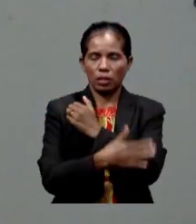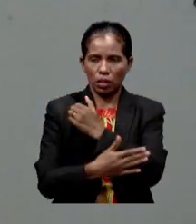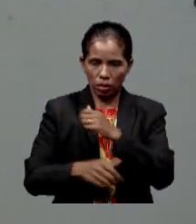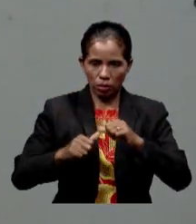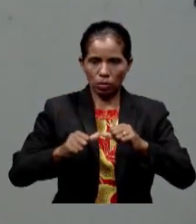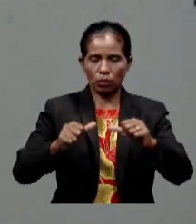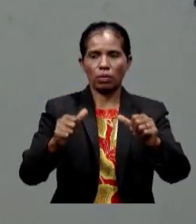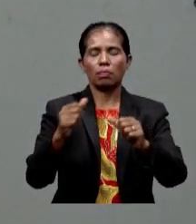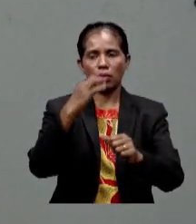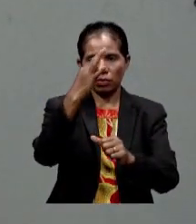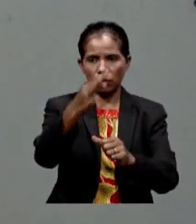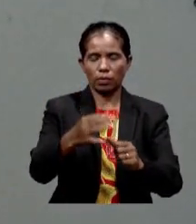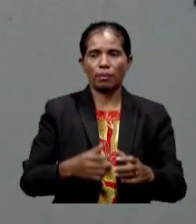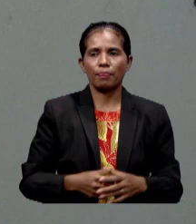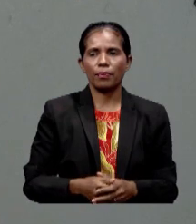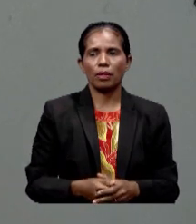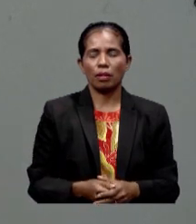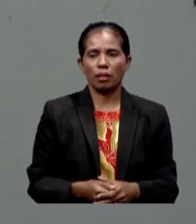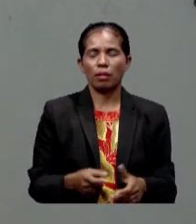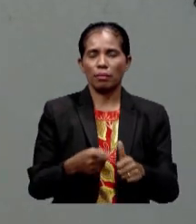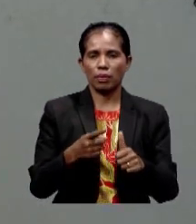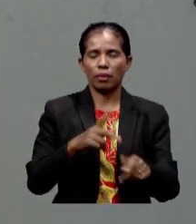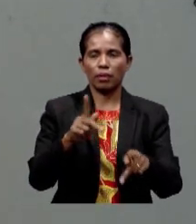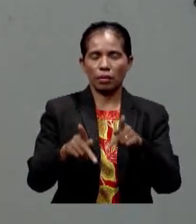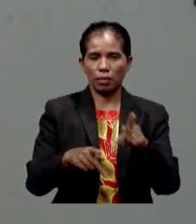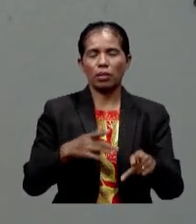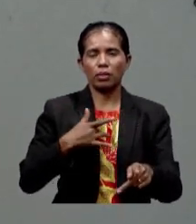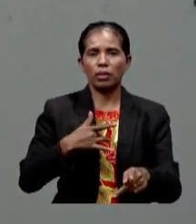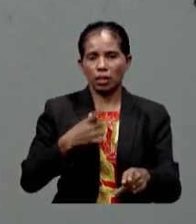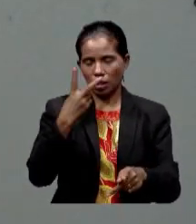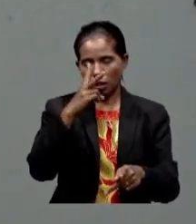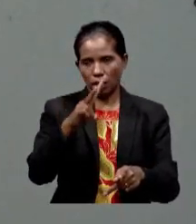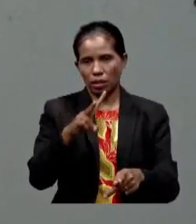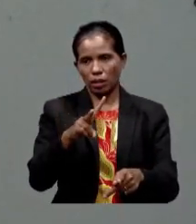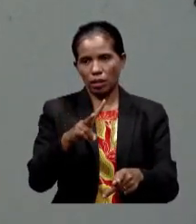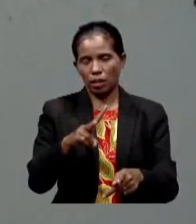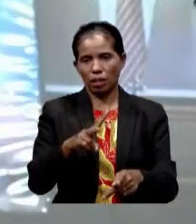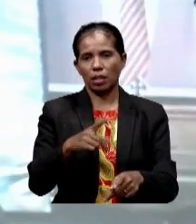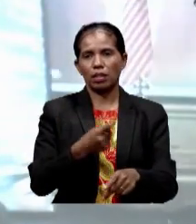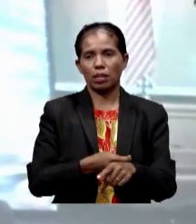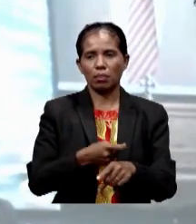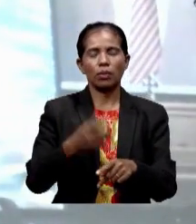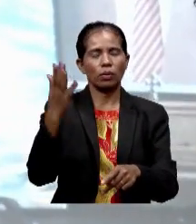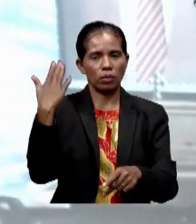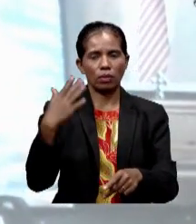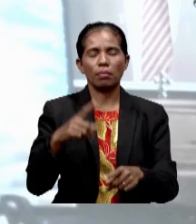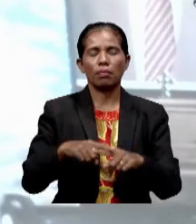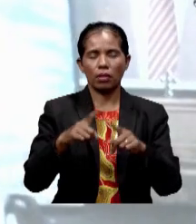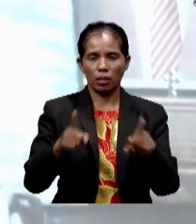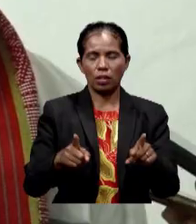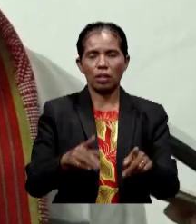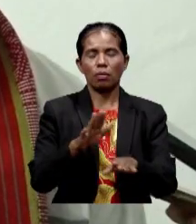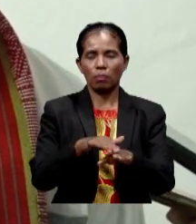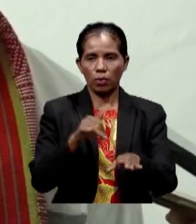oin ia yeah, primeiro emoção no itu antamba da la ruma itarefa le bot ne bekeli uba mai vemos fanu